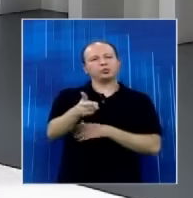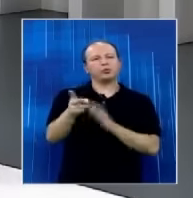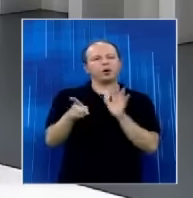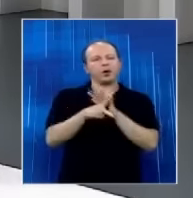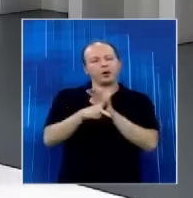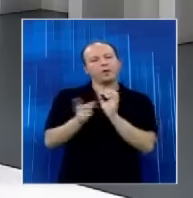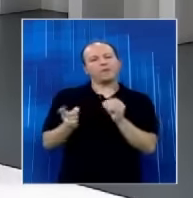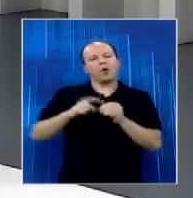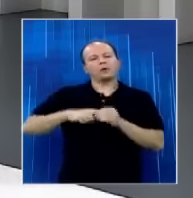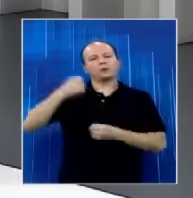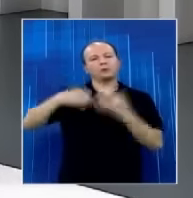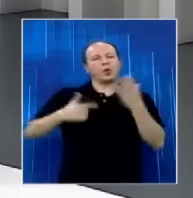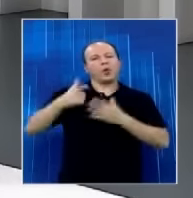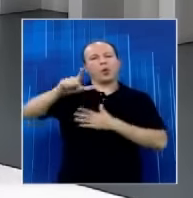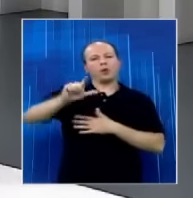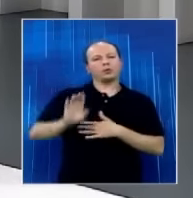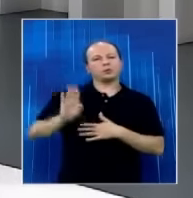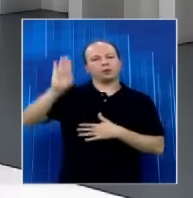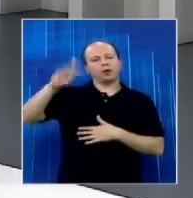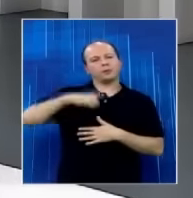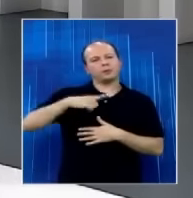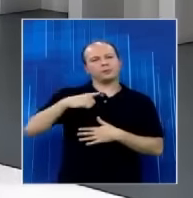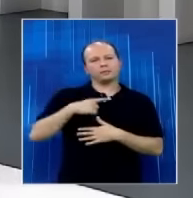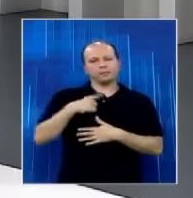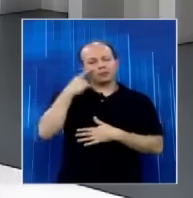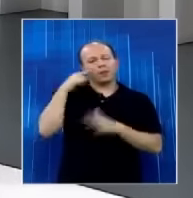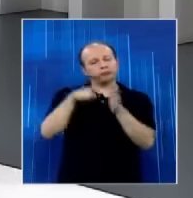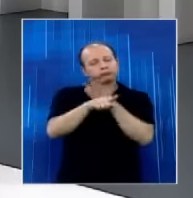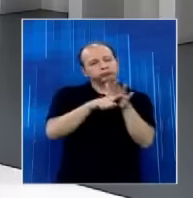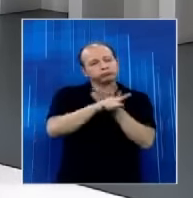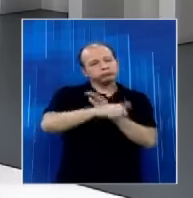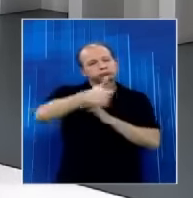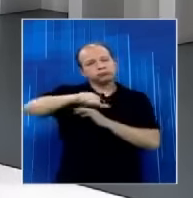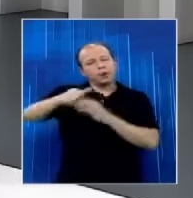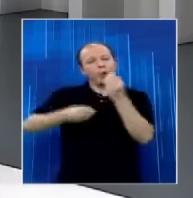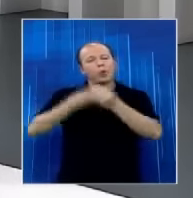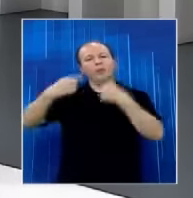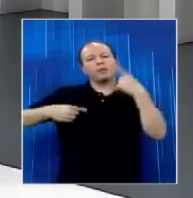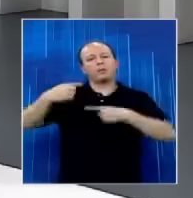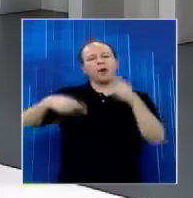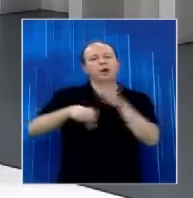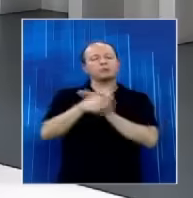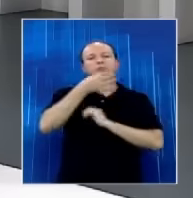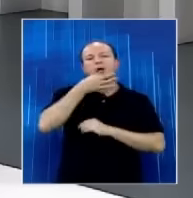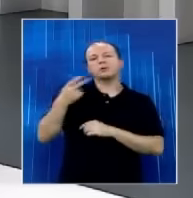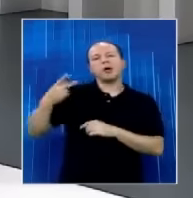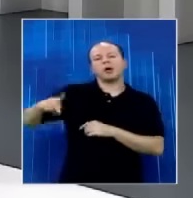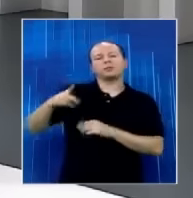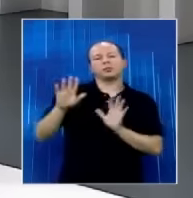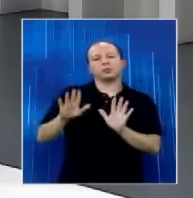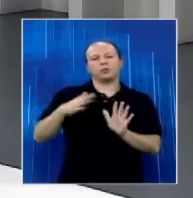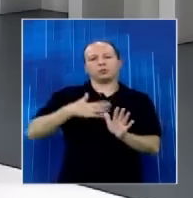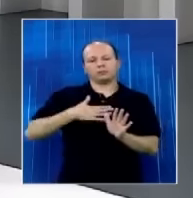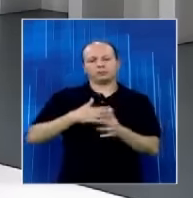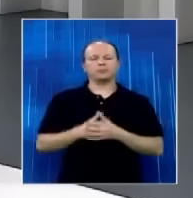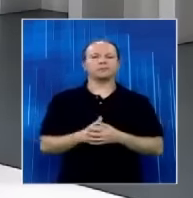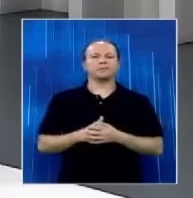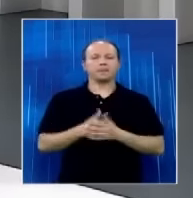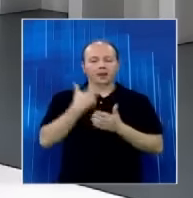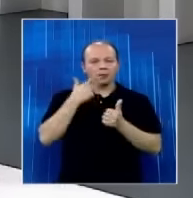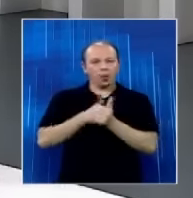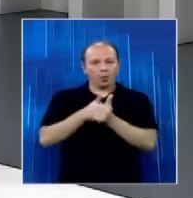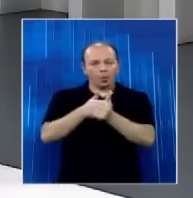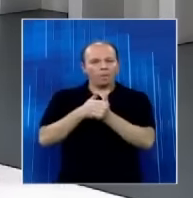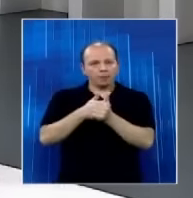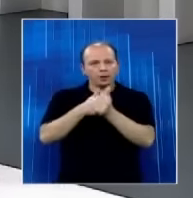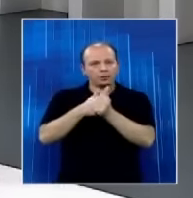vão trazer os outros candidatos para fazerem uma análise sobre o debate, o que eles acharam, como foi. E como você acompanha durante